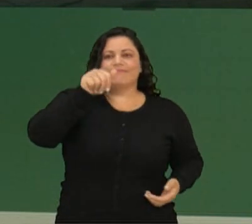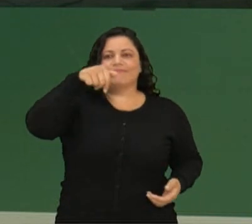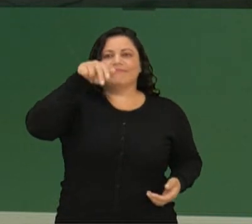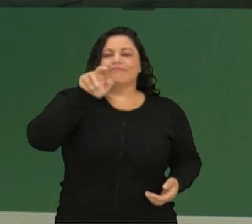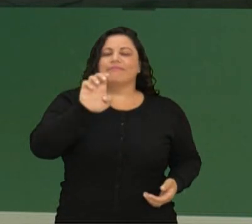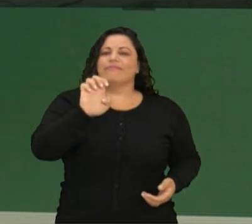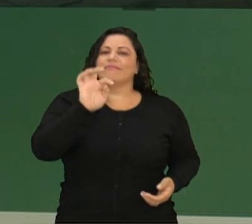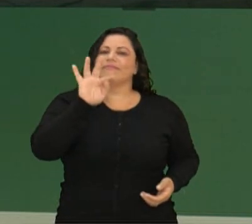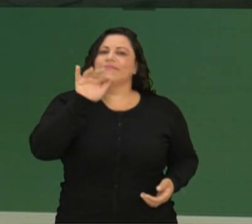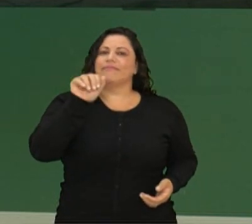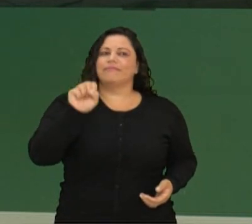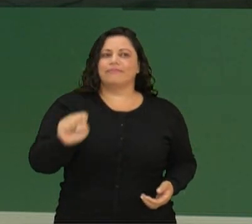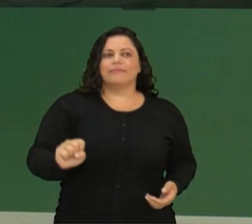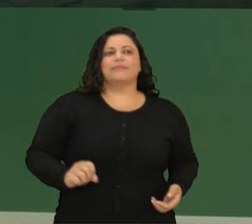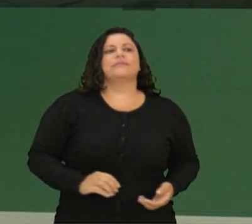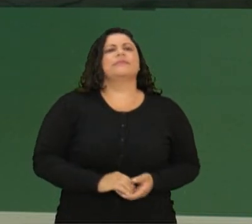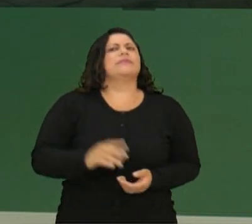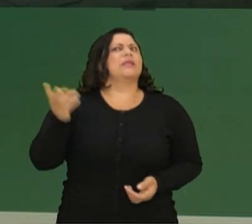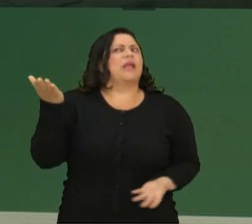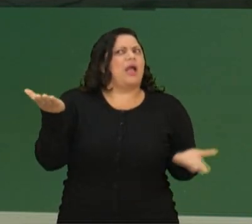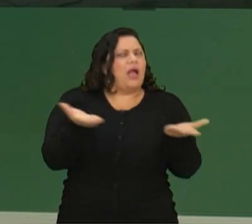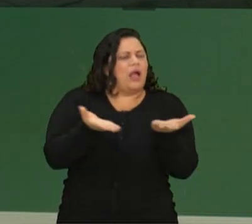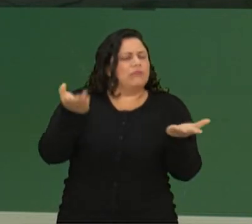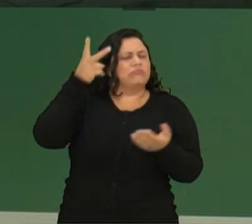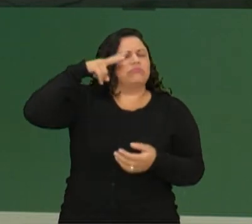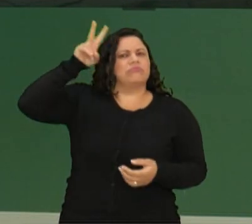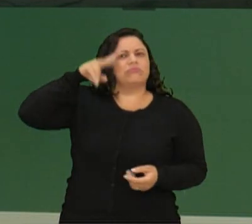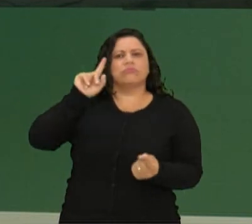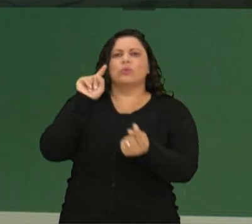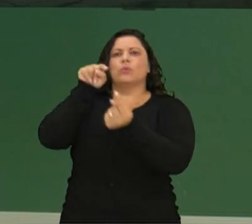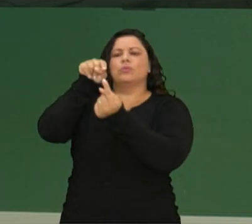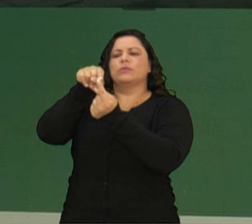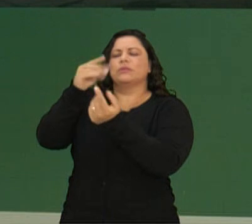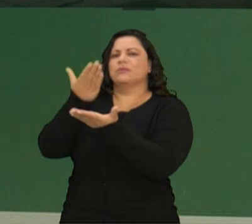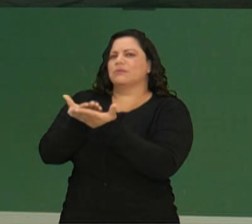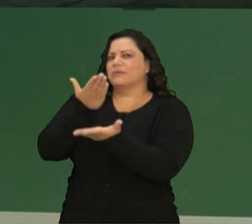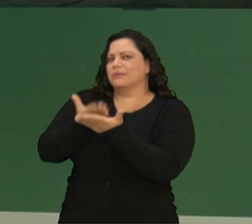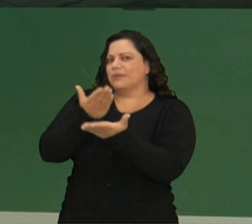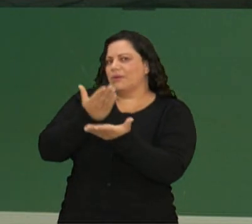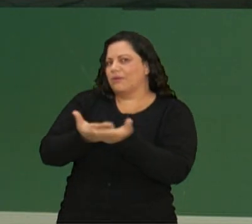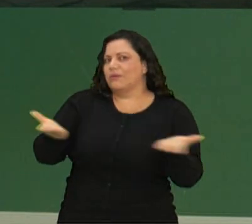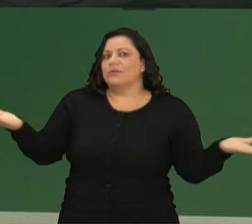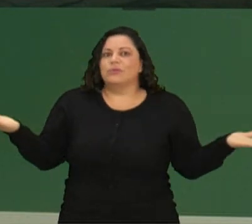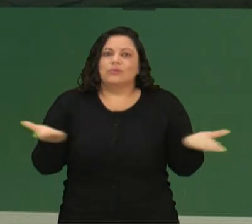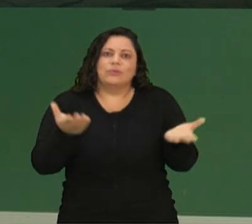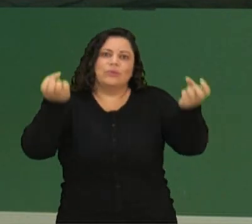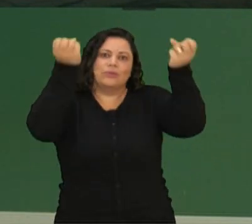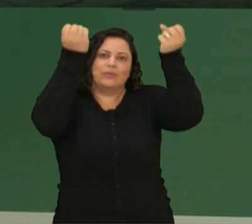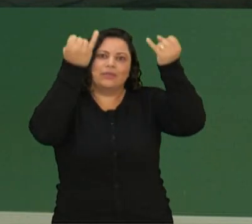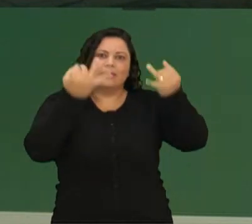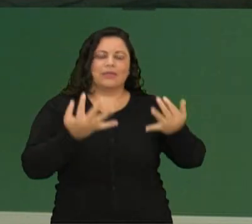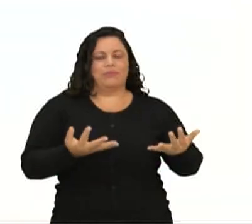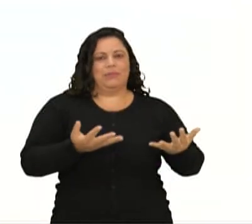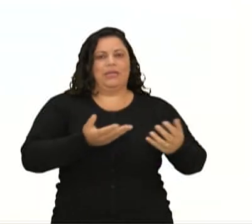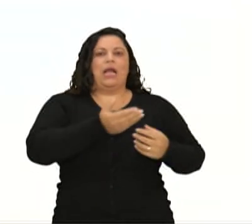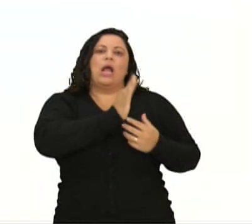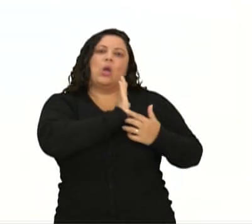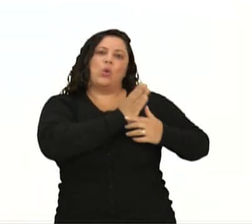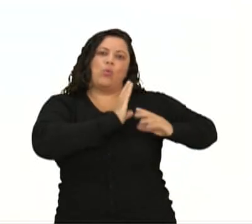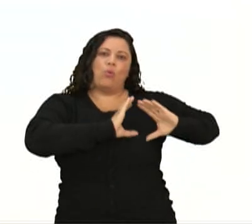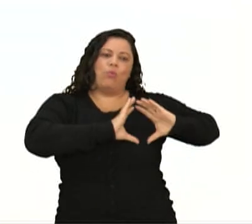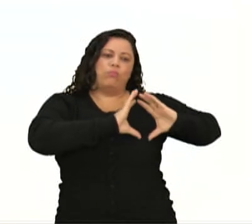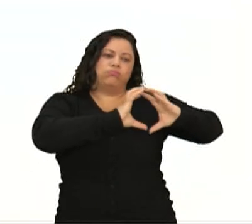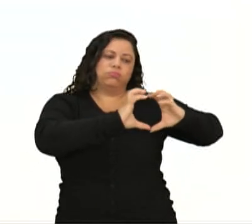plaquetas. Agora que relembramos, então o objetivo dessa aula de hoje é falar sobre o coração, sobre as